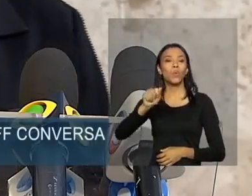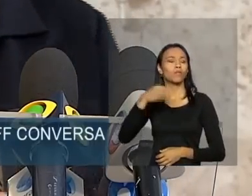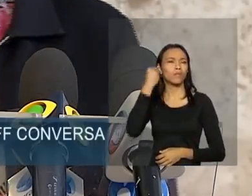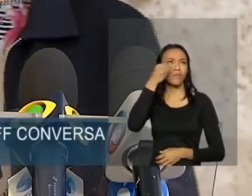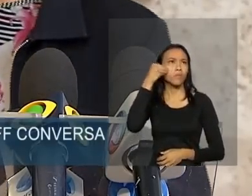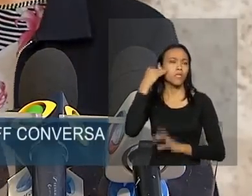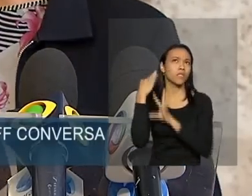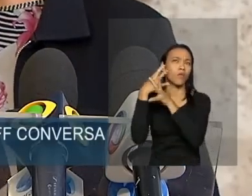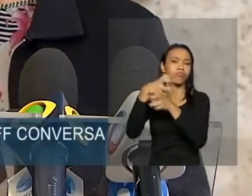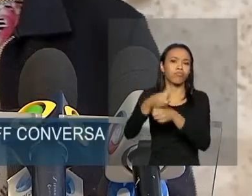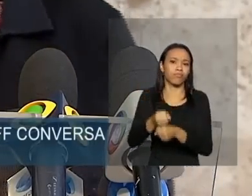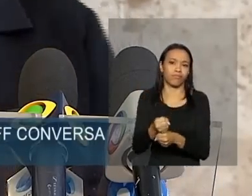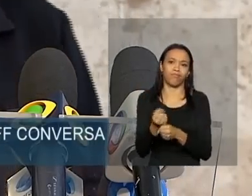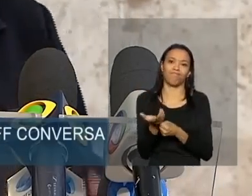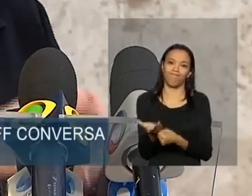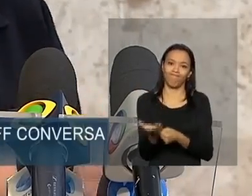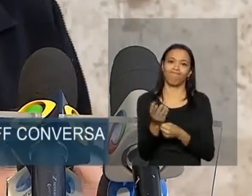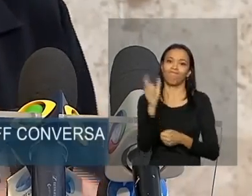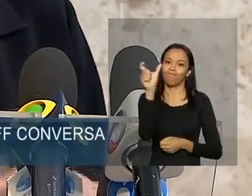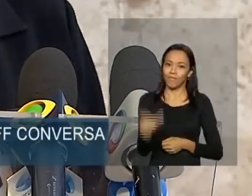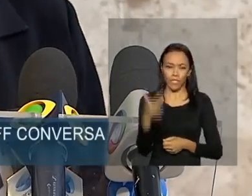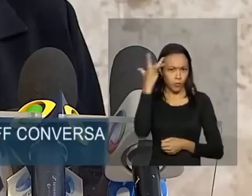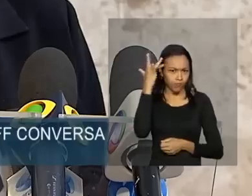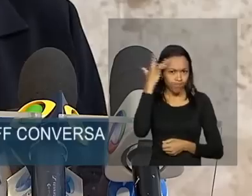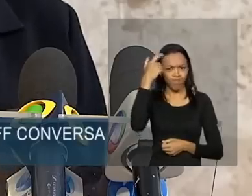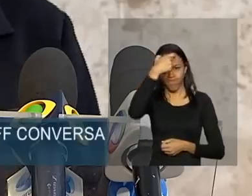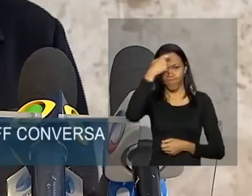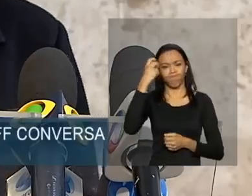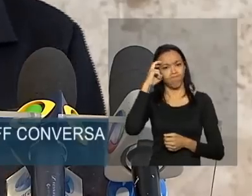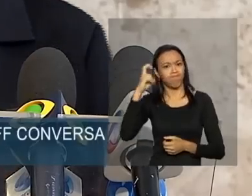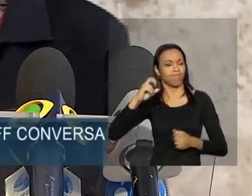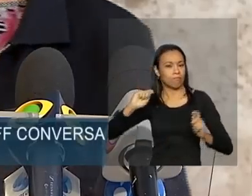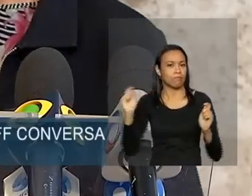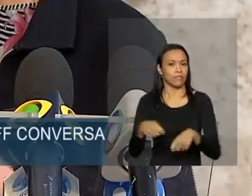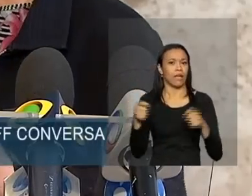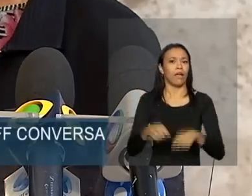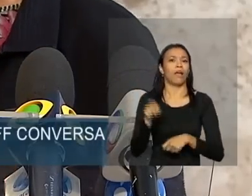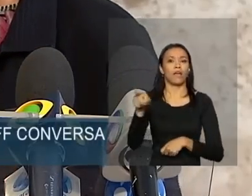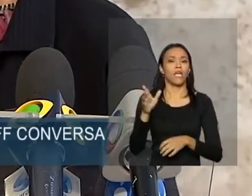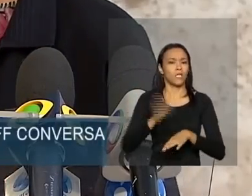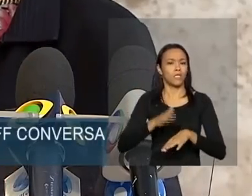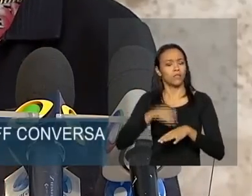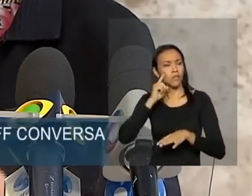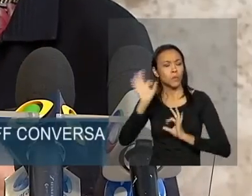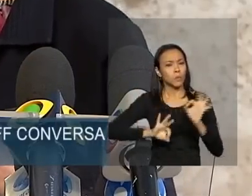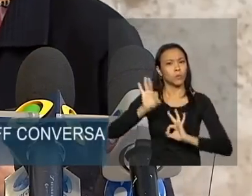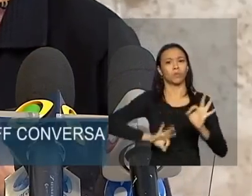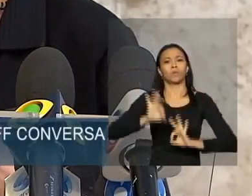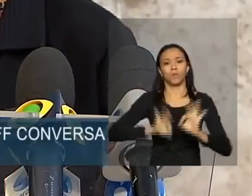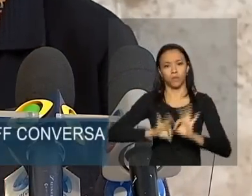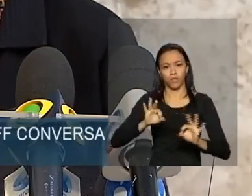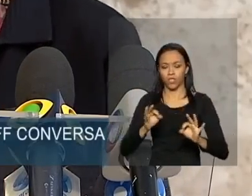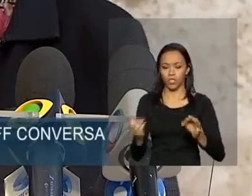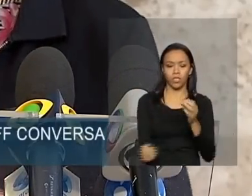experiência, é uma pessoa com grande capacidade de formulação